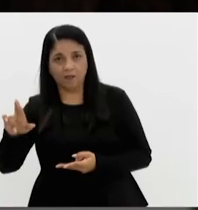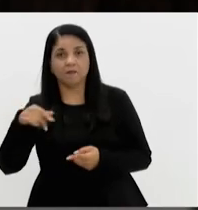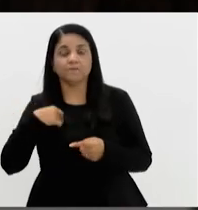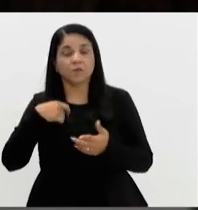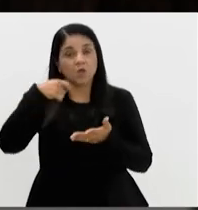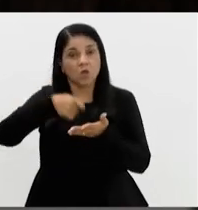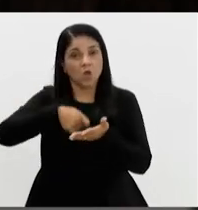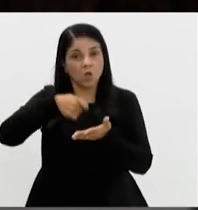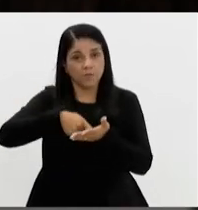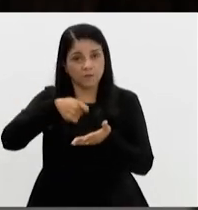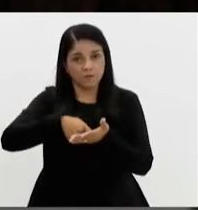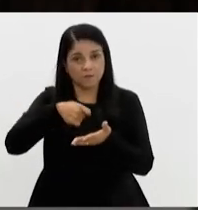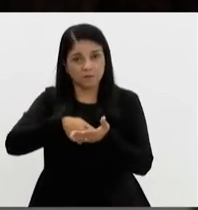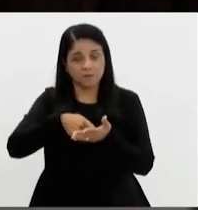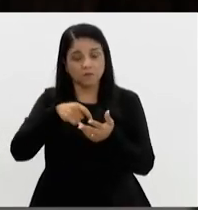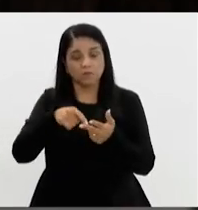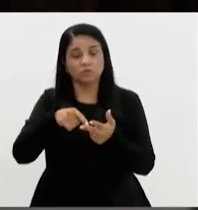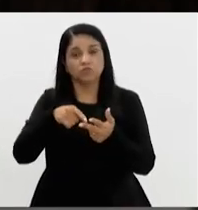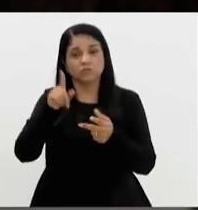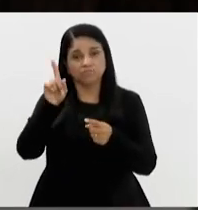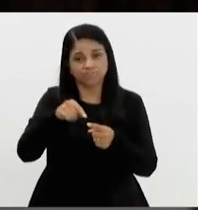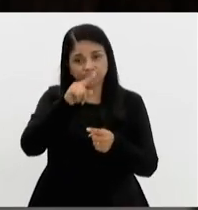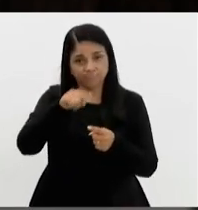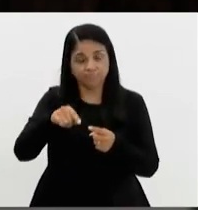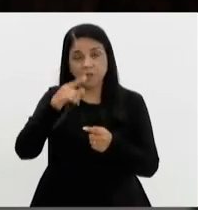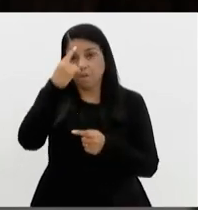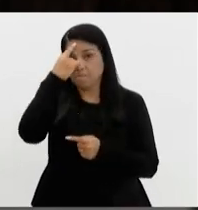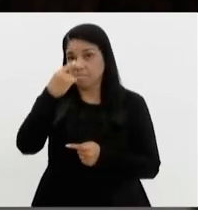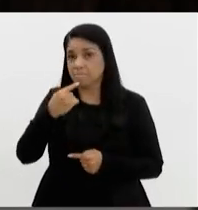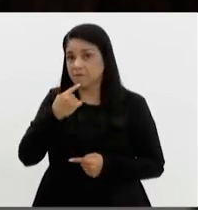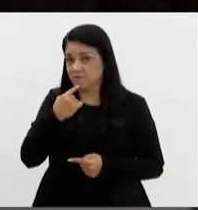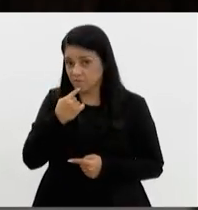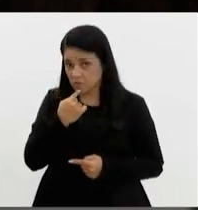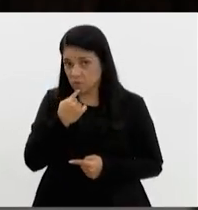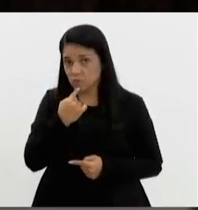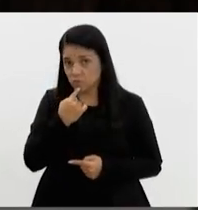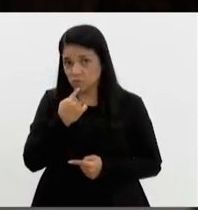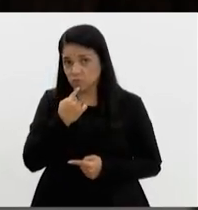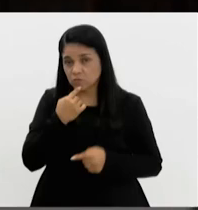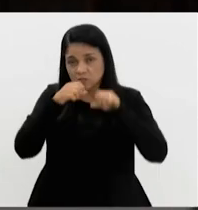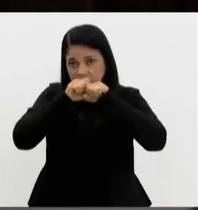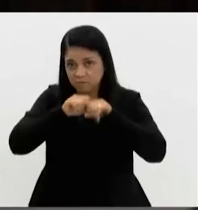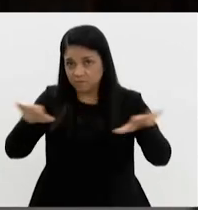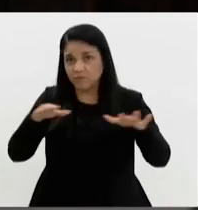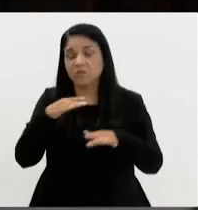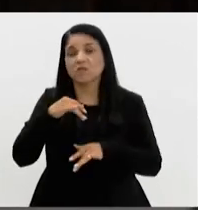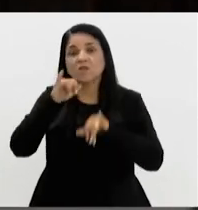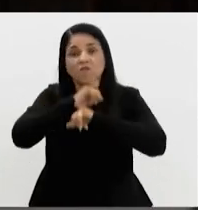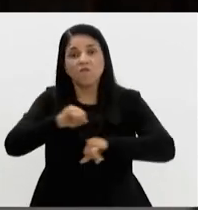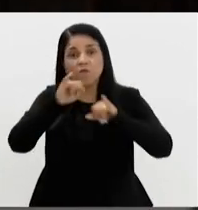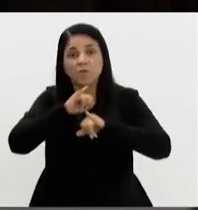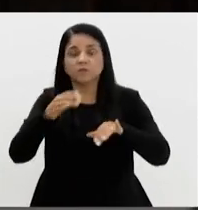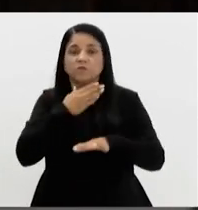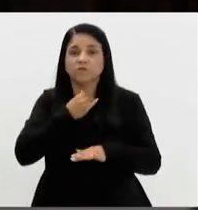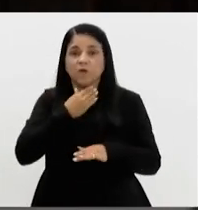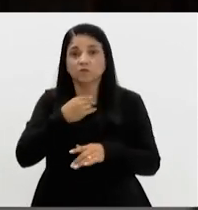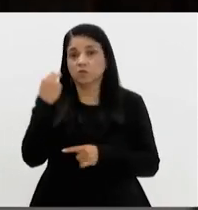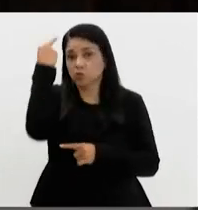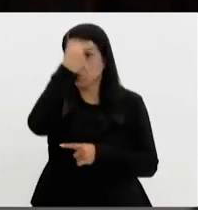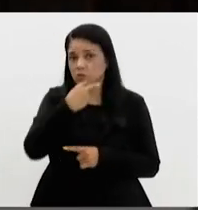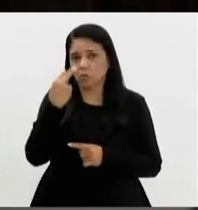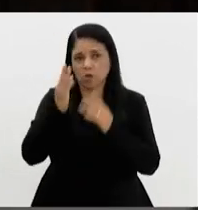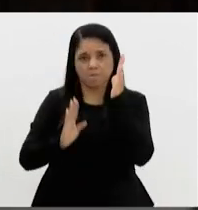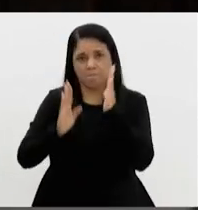obrigação de eliminar esse perfis que estejam eh disseminando desinformação com um prazo de 2 horas